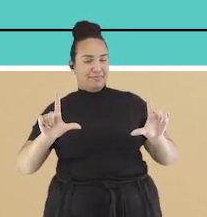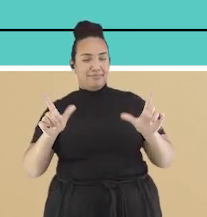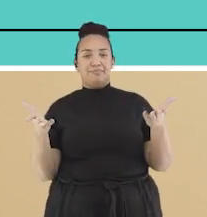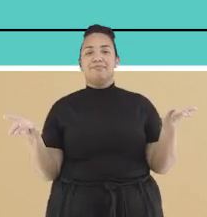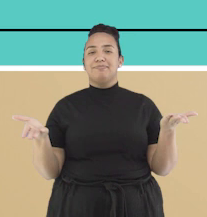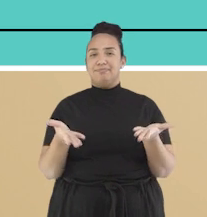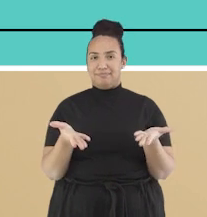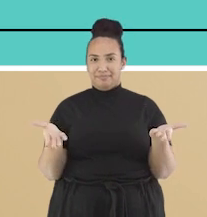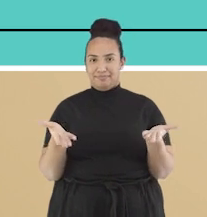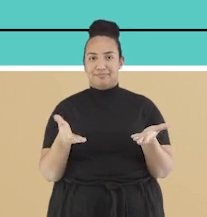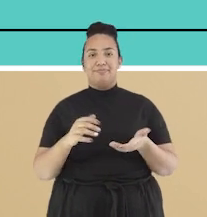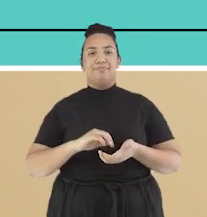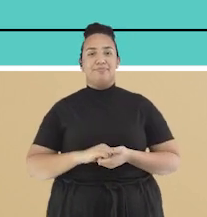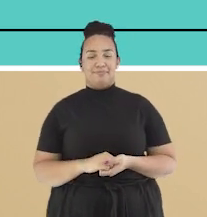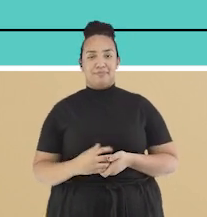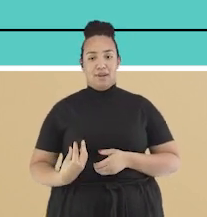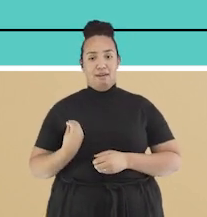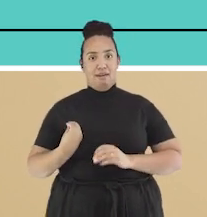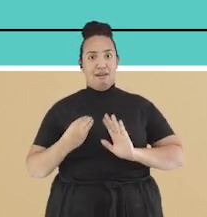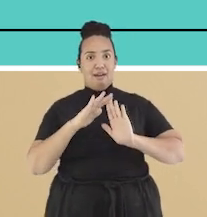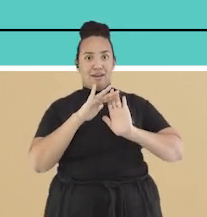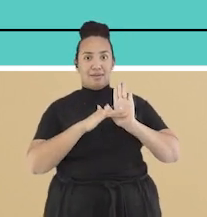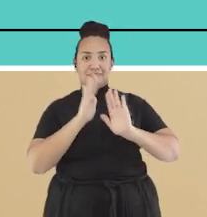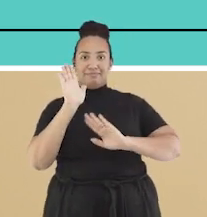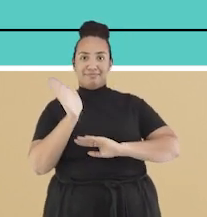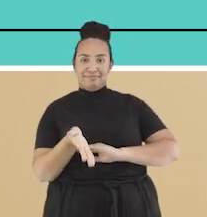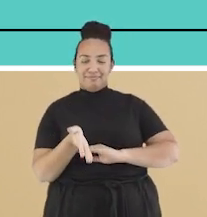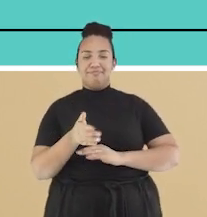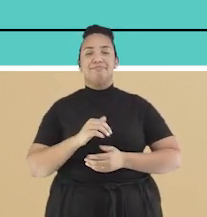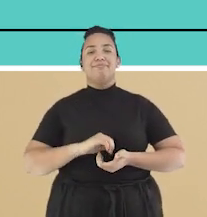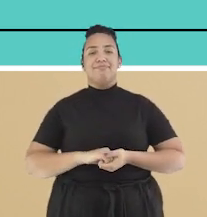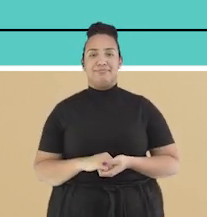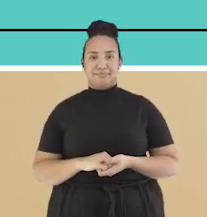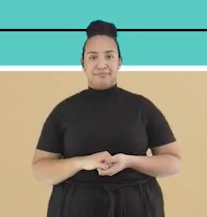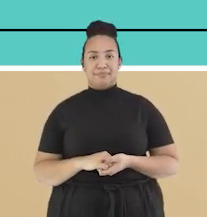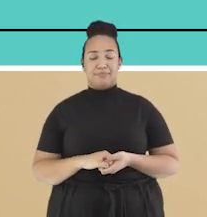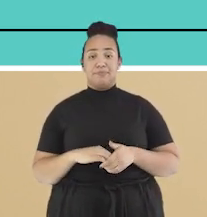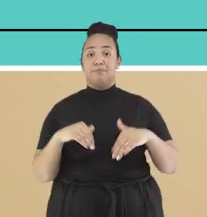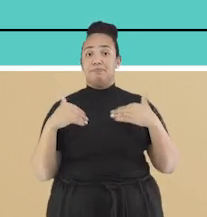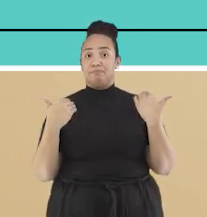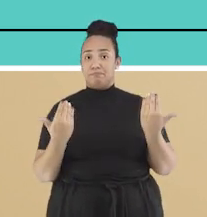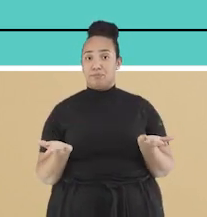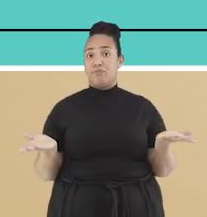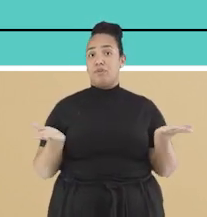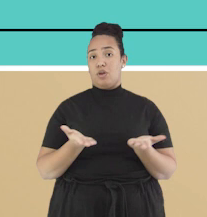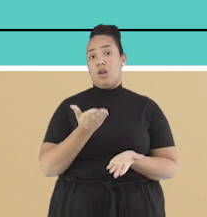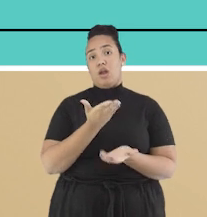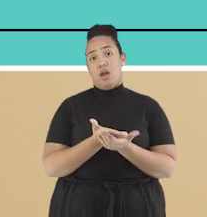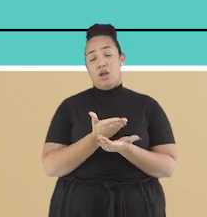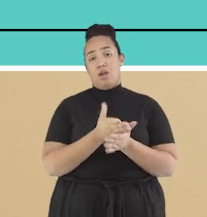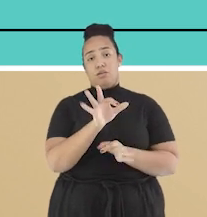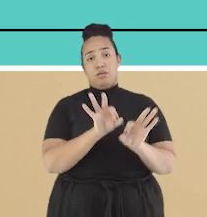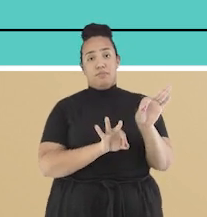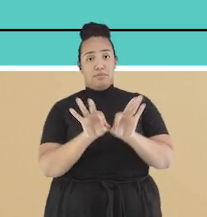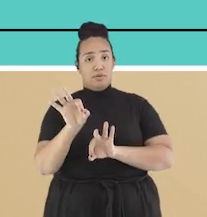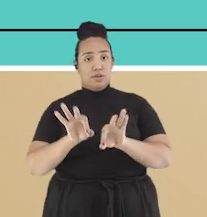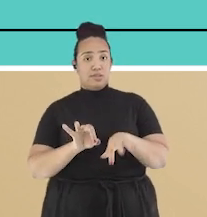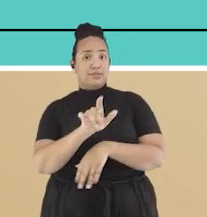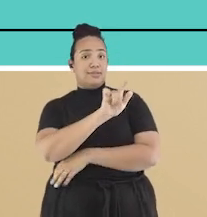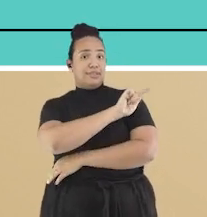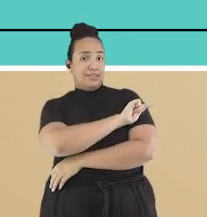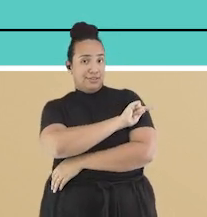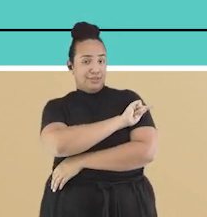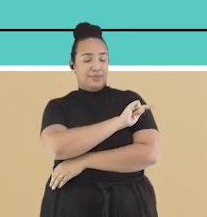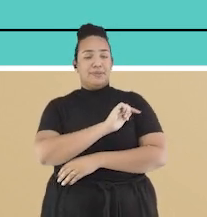que está aparecendo aí na sua tela e marcar a sua. Bom, essa aula foi planejada para o 7º ano